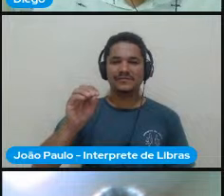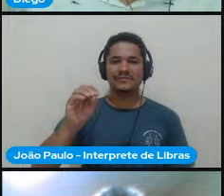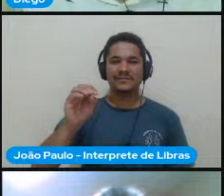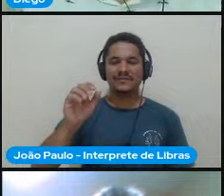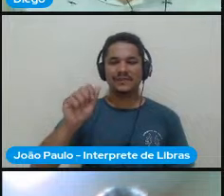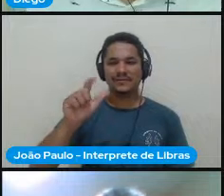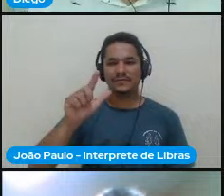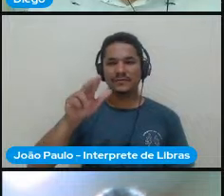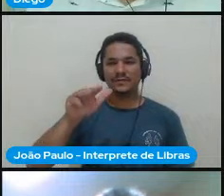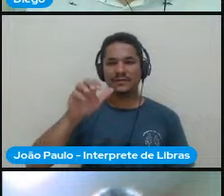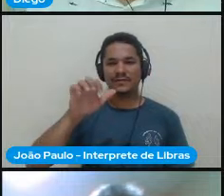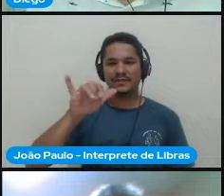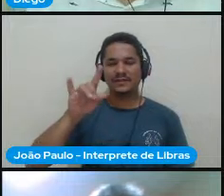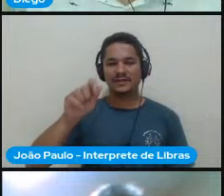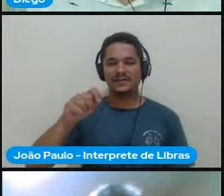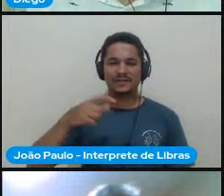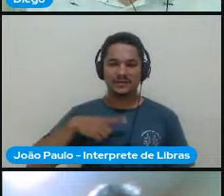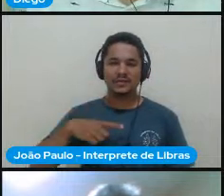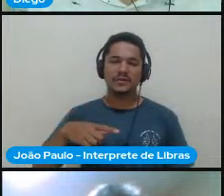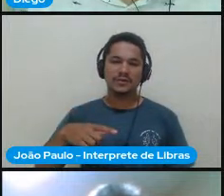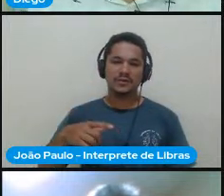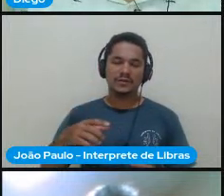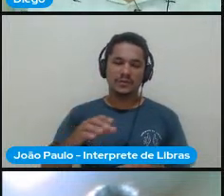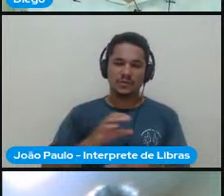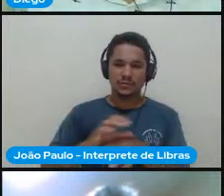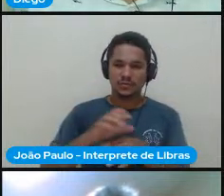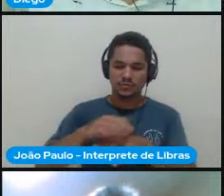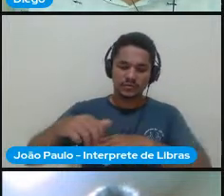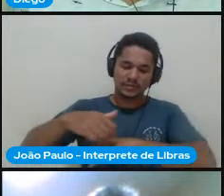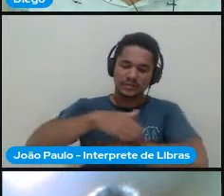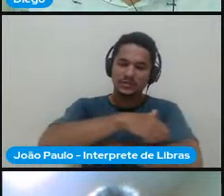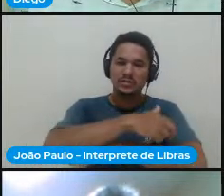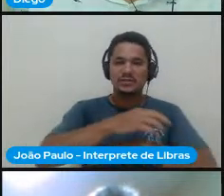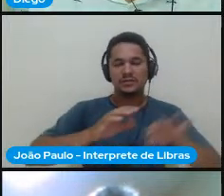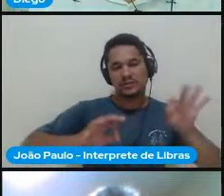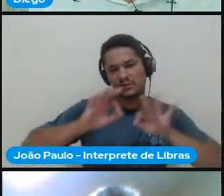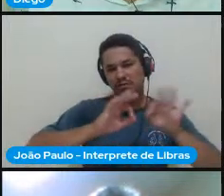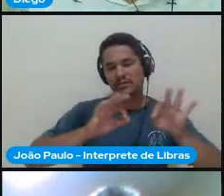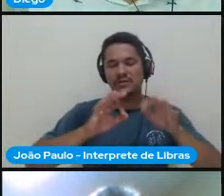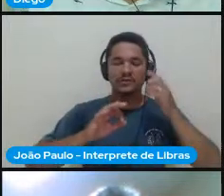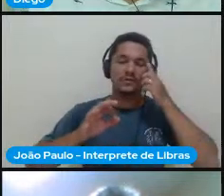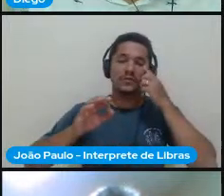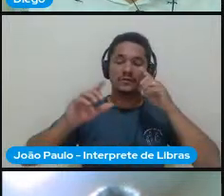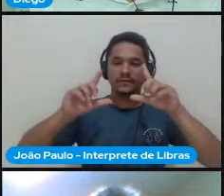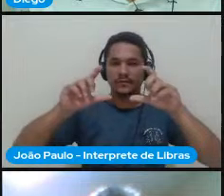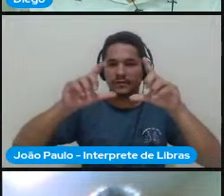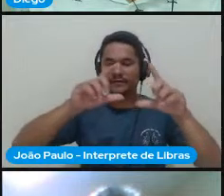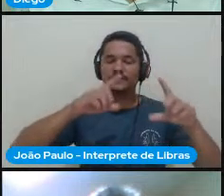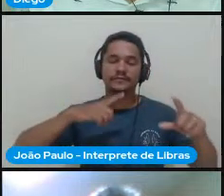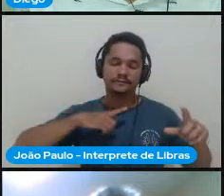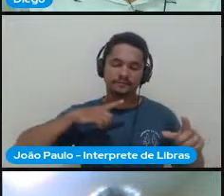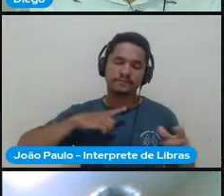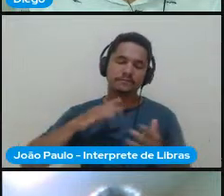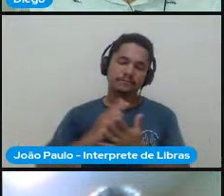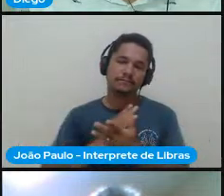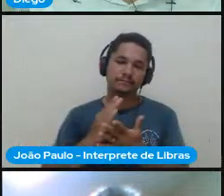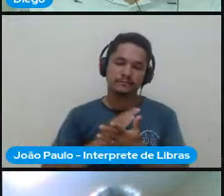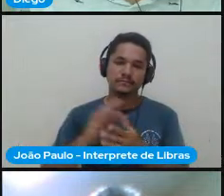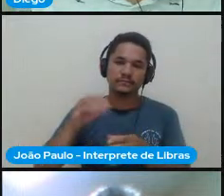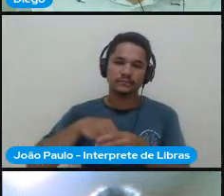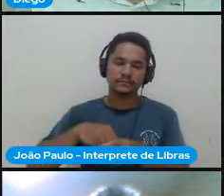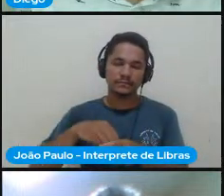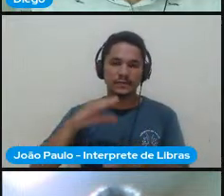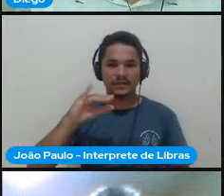fotografia. Fotografia, nós temos ofertas, como eu falei, algumas oficinas no clique de estilista. No momento, não.